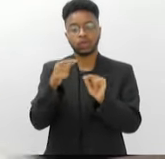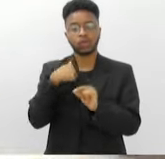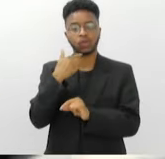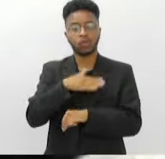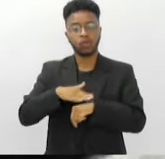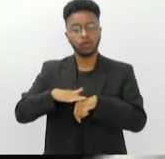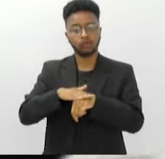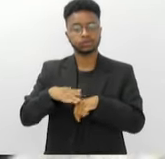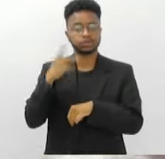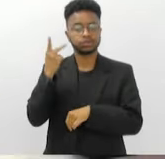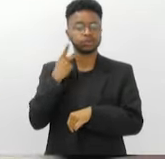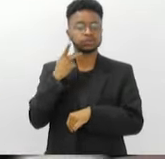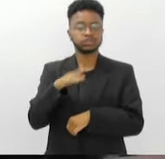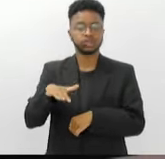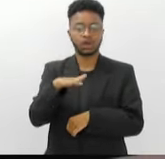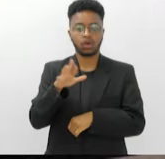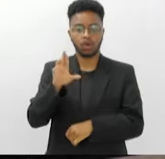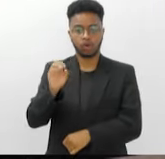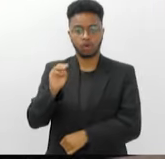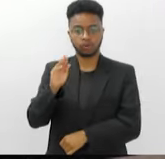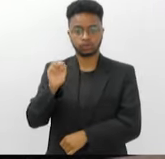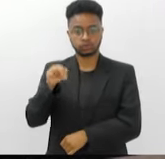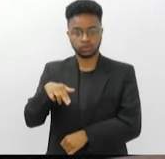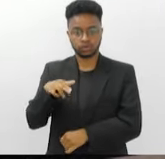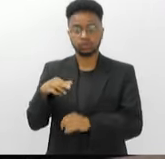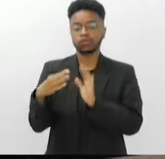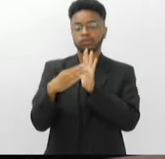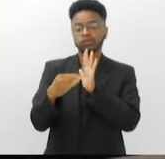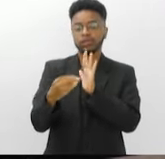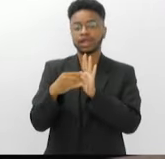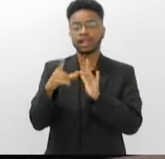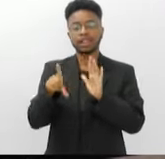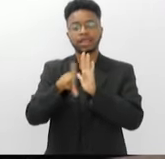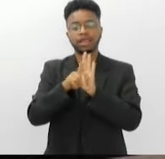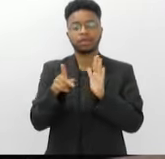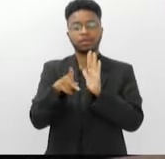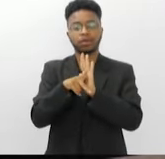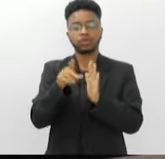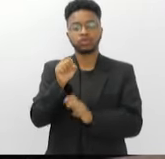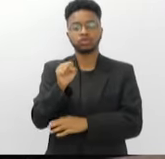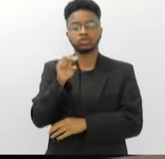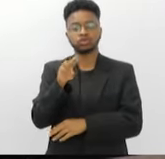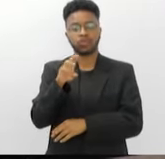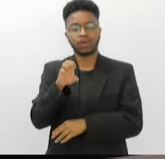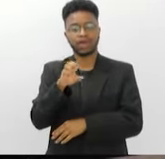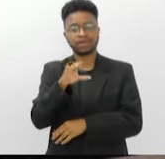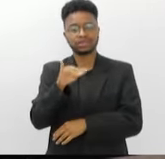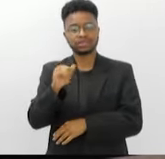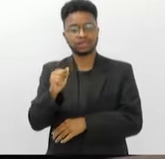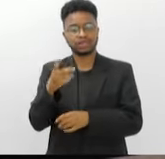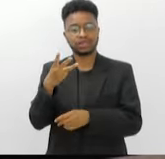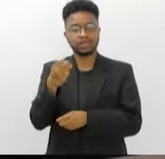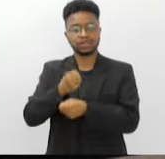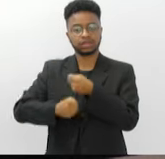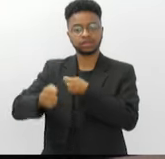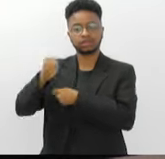Robson Maciel, inspirado numa lei da Suécia de 30 anos atrás, que